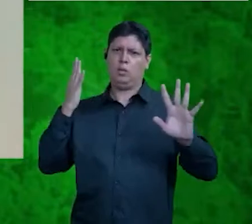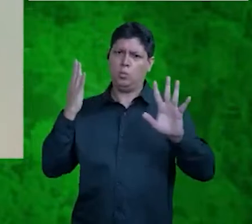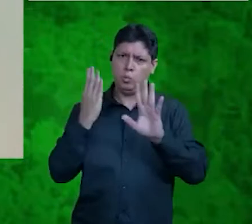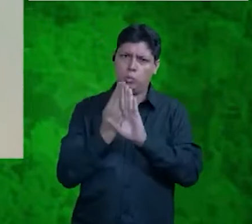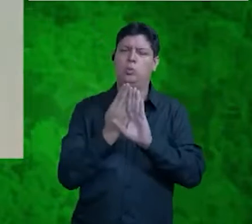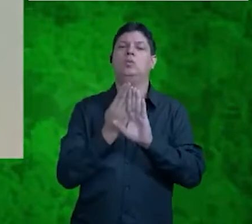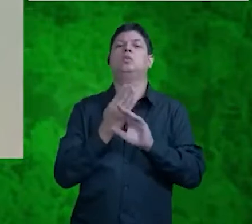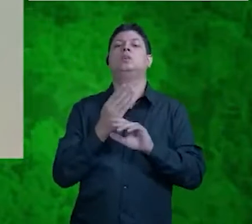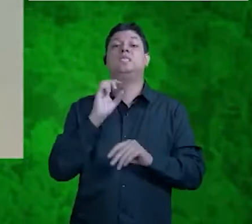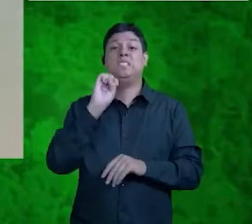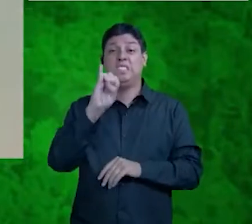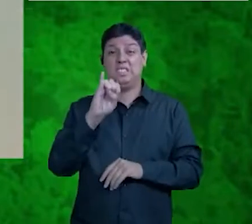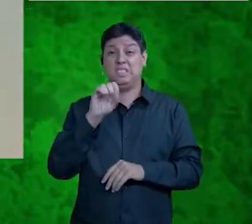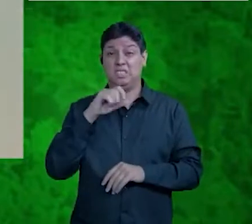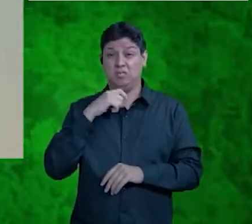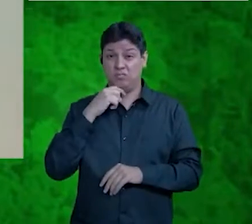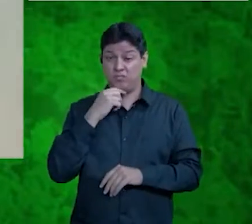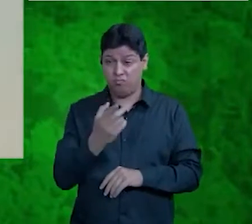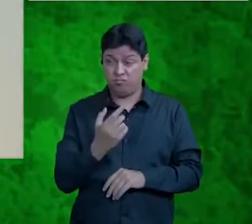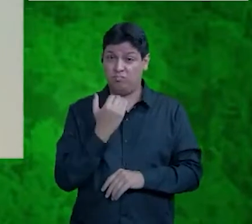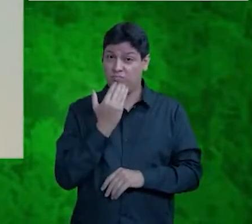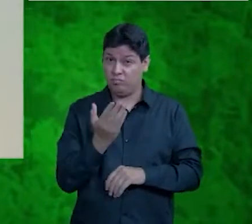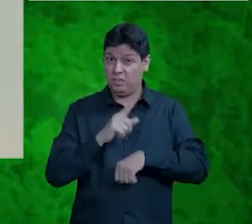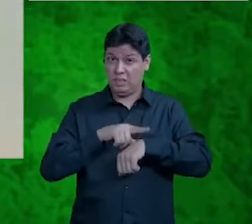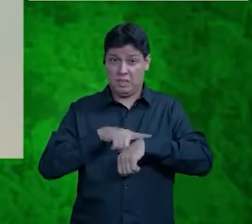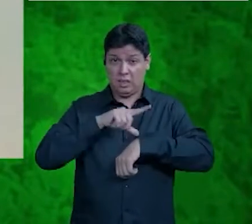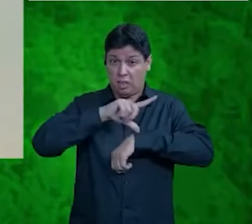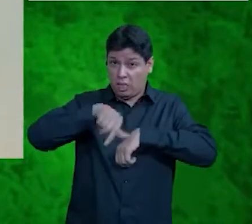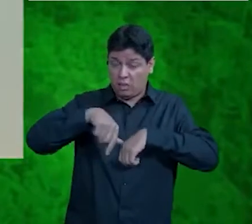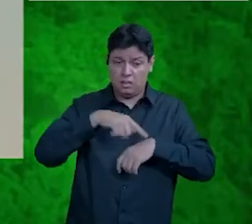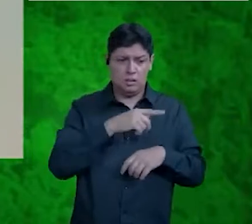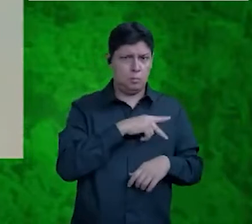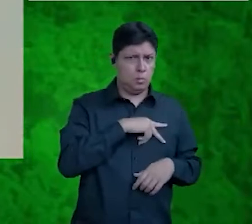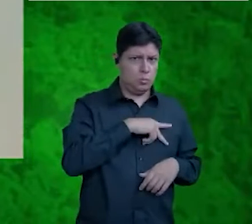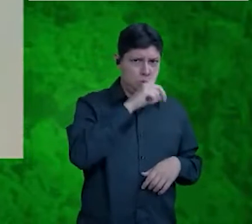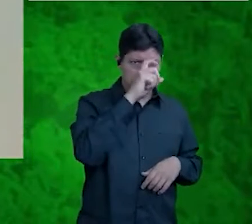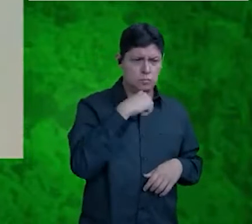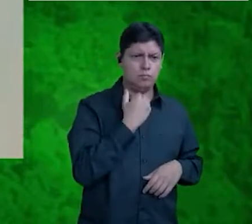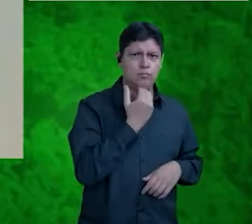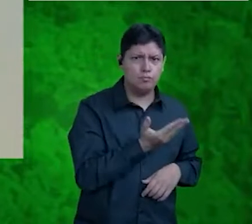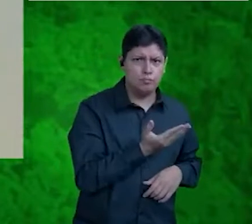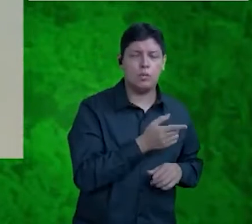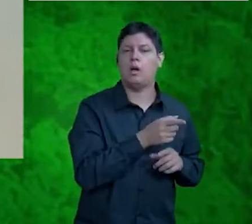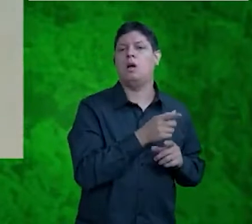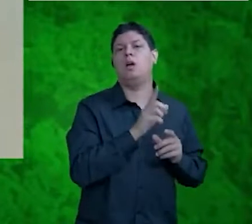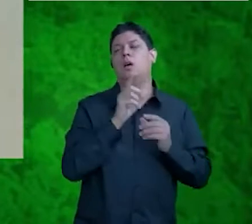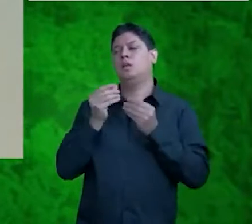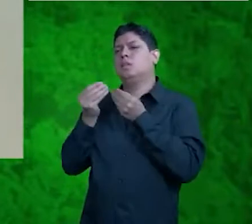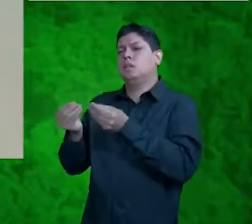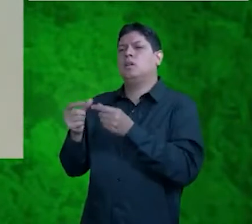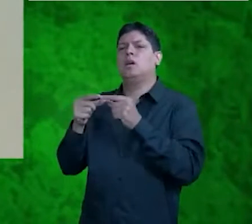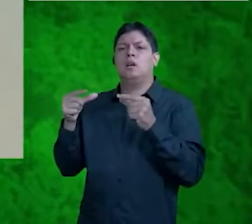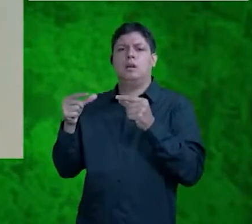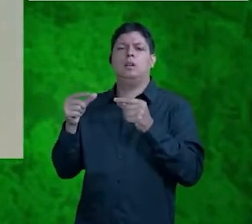automaticamente a pessoa vai receber um voucher do governo para que ela consiga ser atendida pela iniciativa privada. Então, em suma,